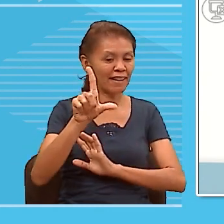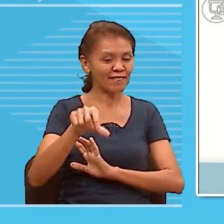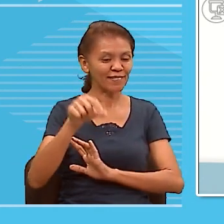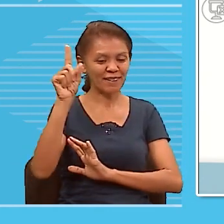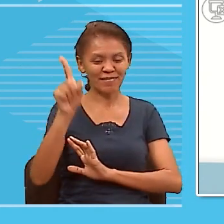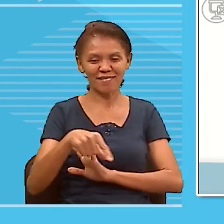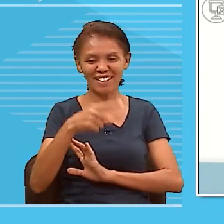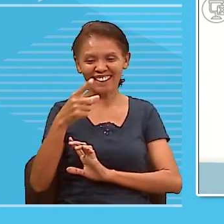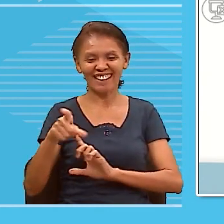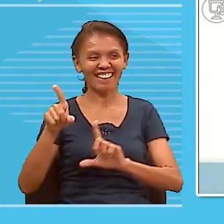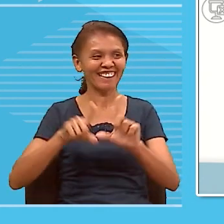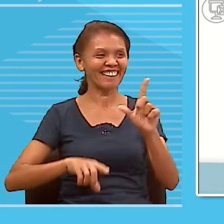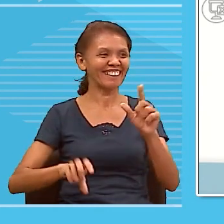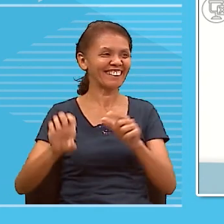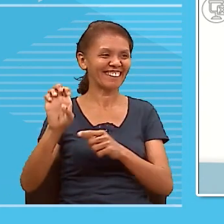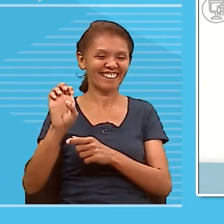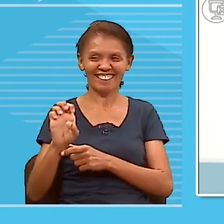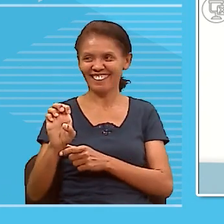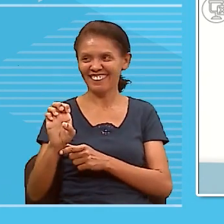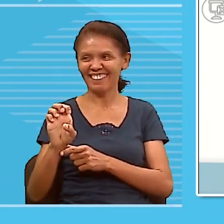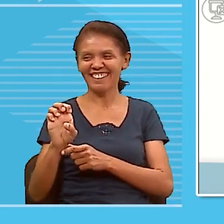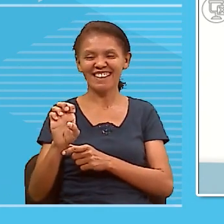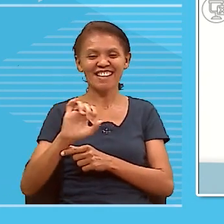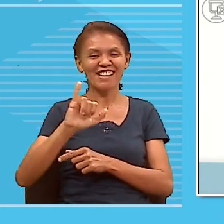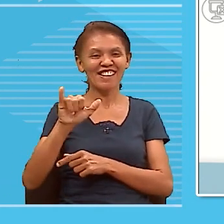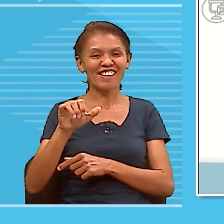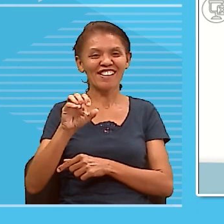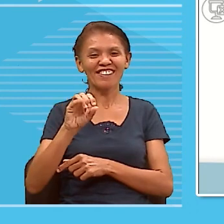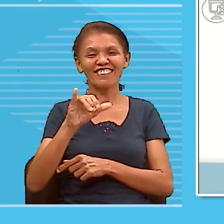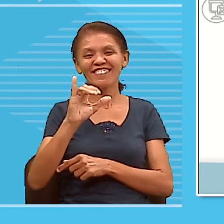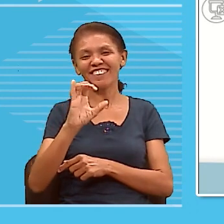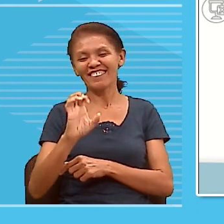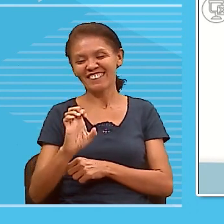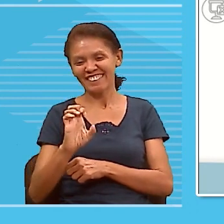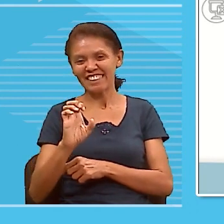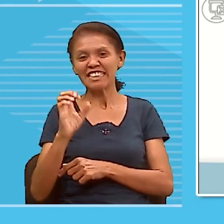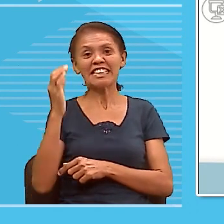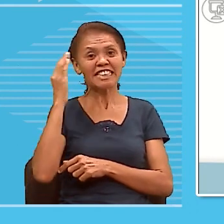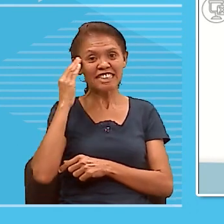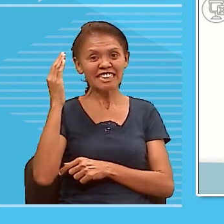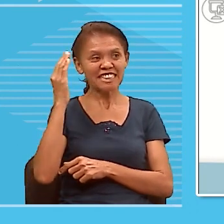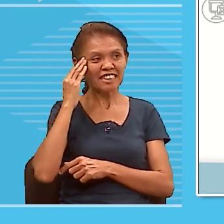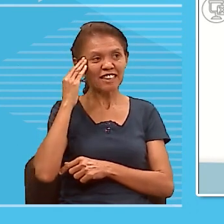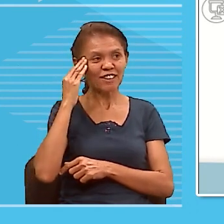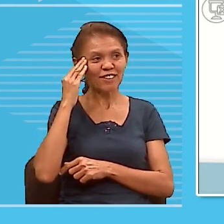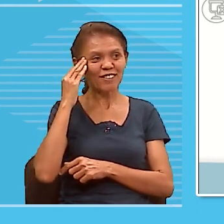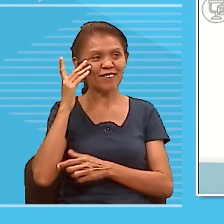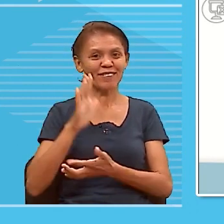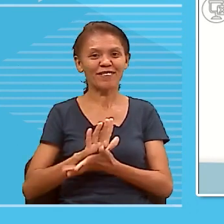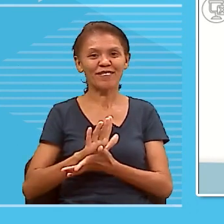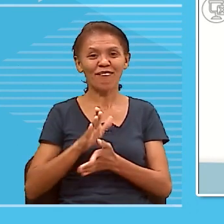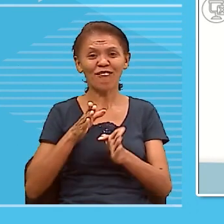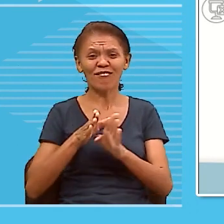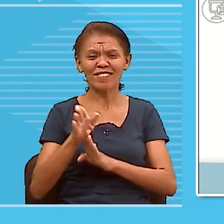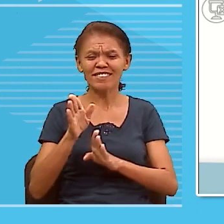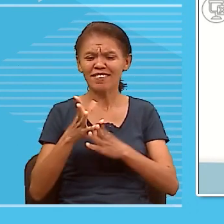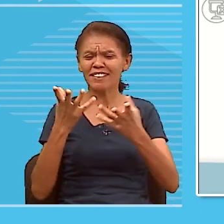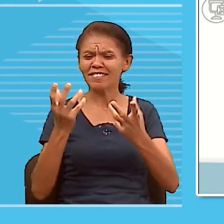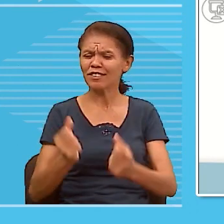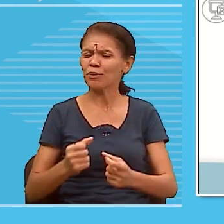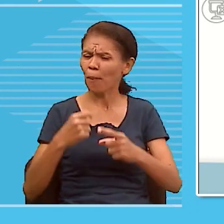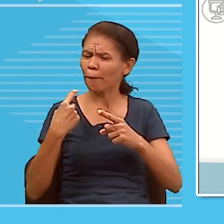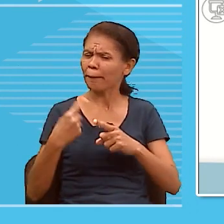e você entendeu Joyce Por que você não acompanhou Adriana Joyce